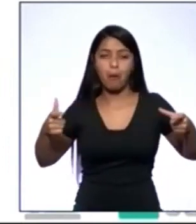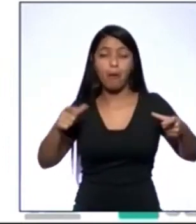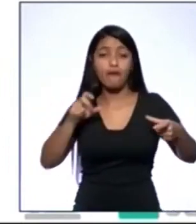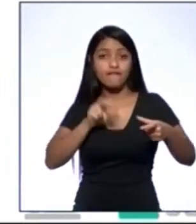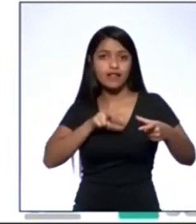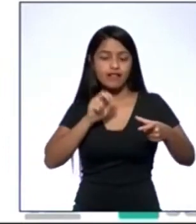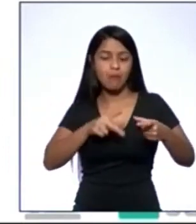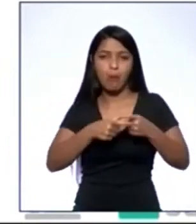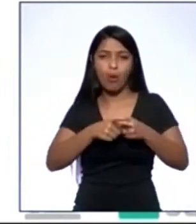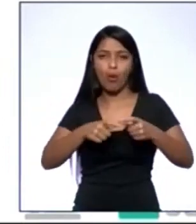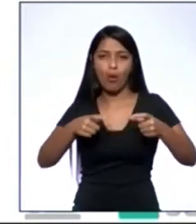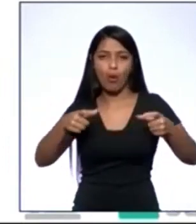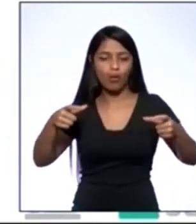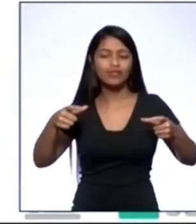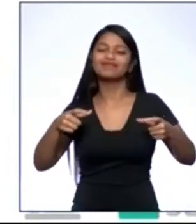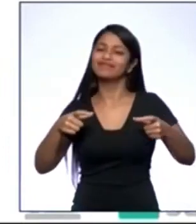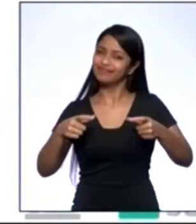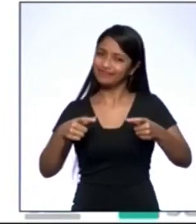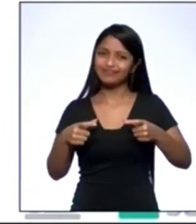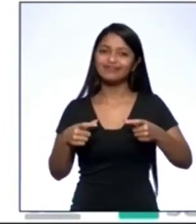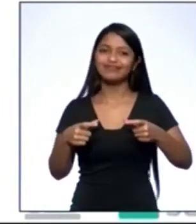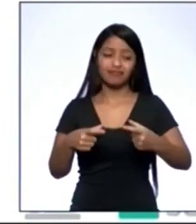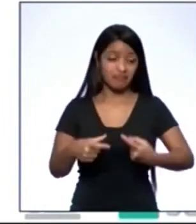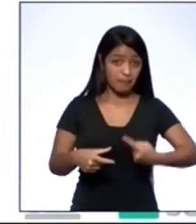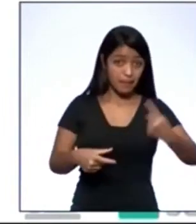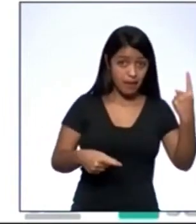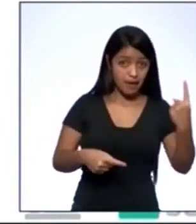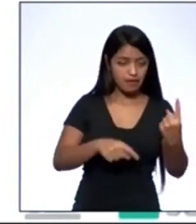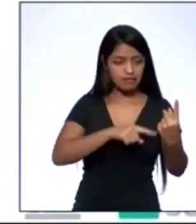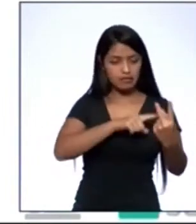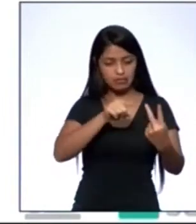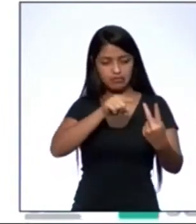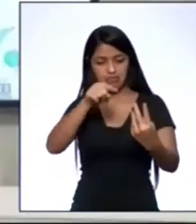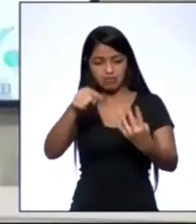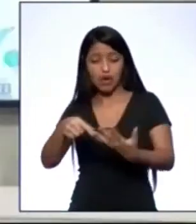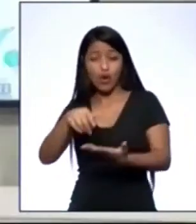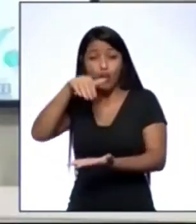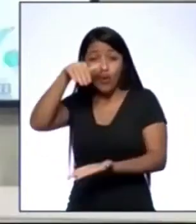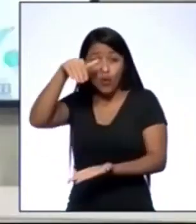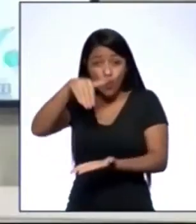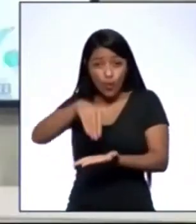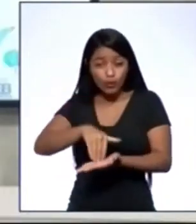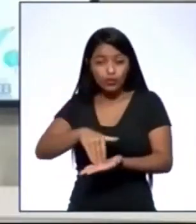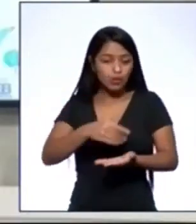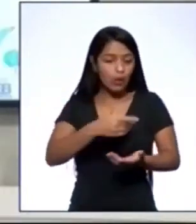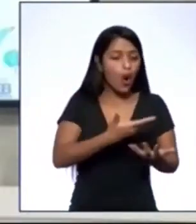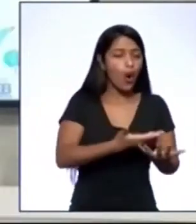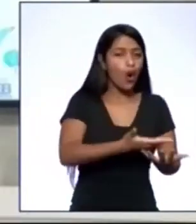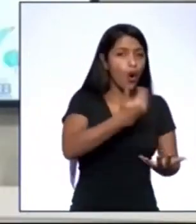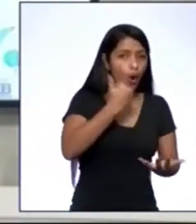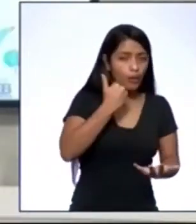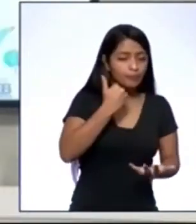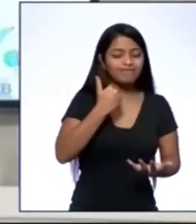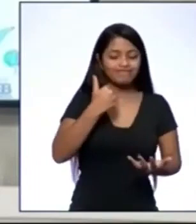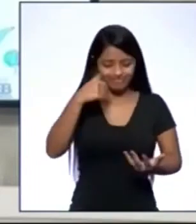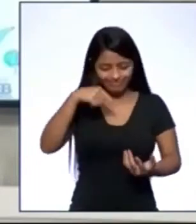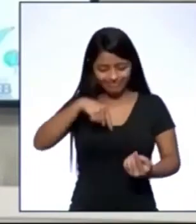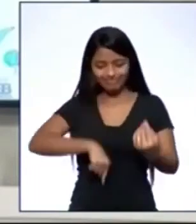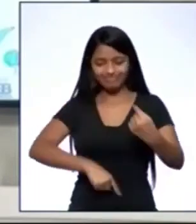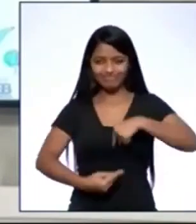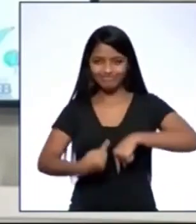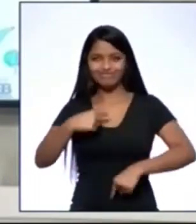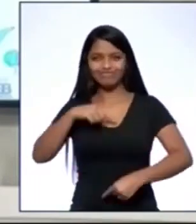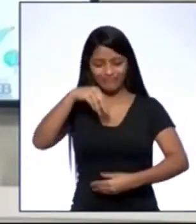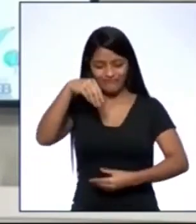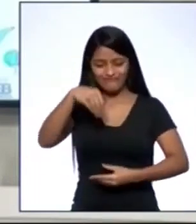concentração vai se tornando cada vez maior, vai subindo, A concentração é nível